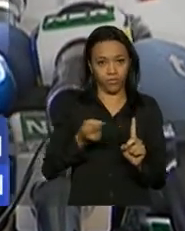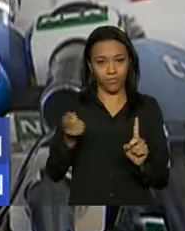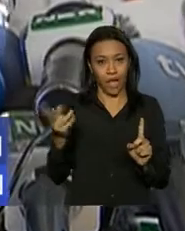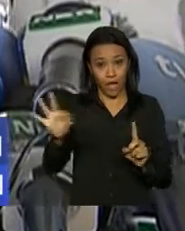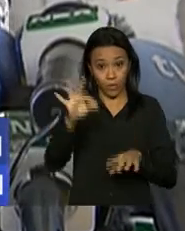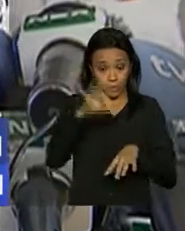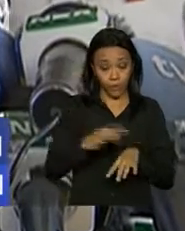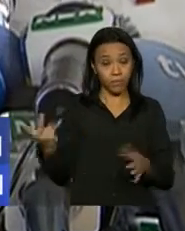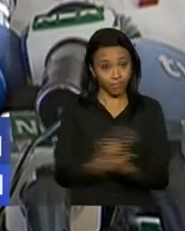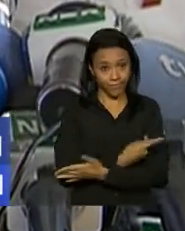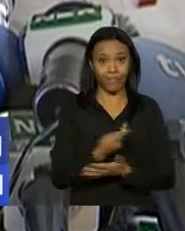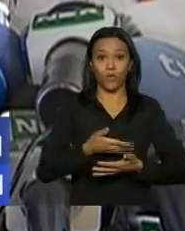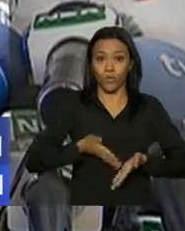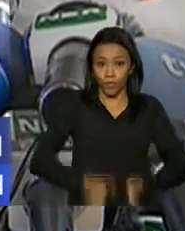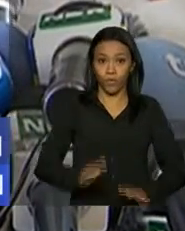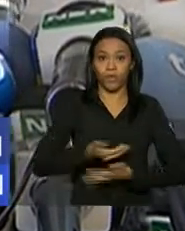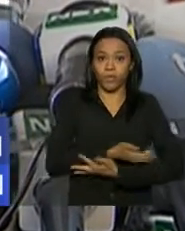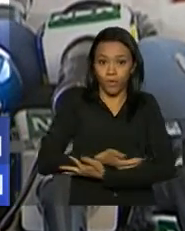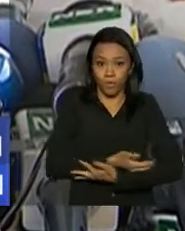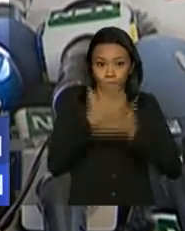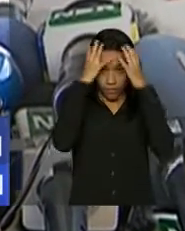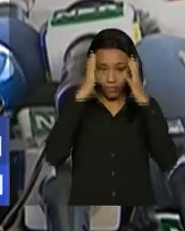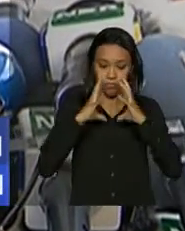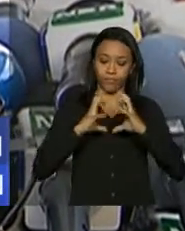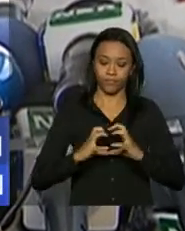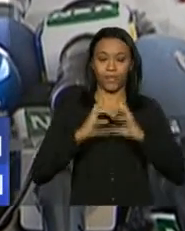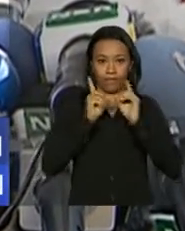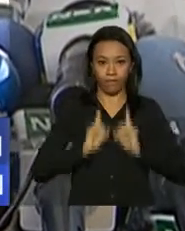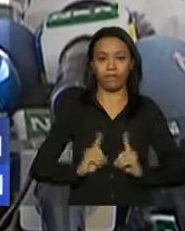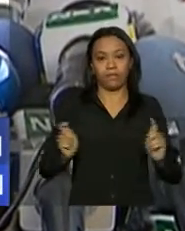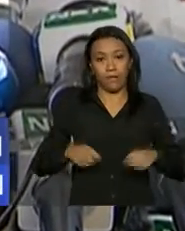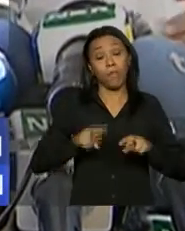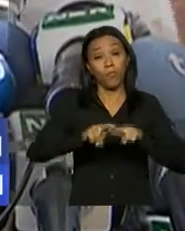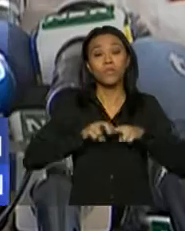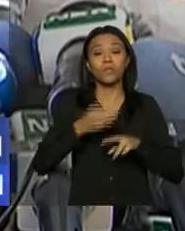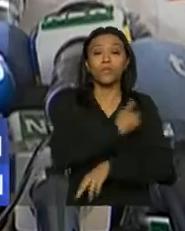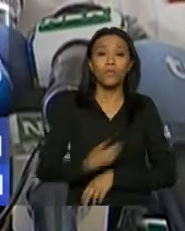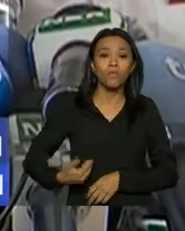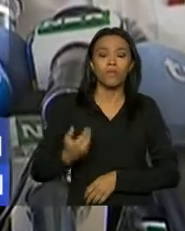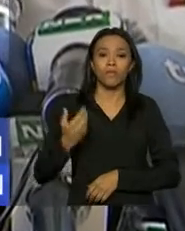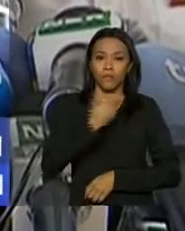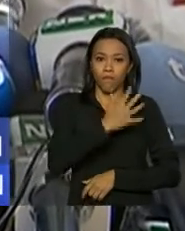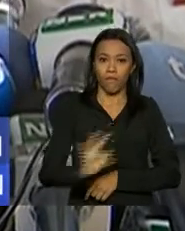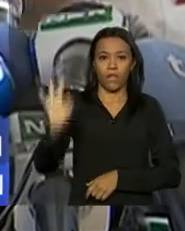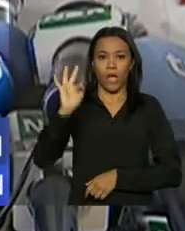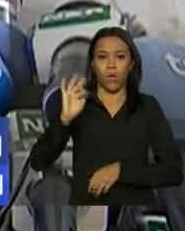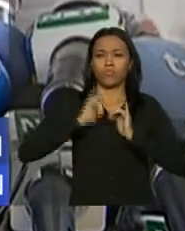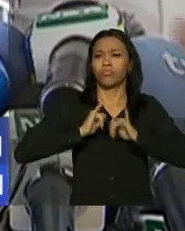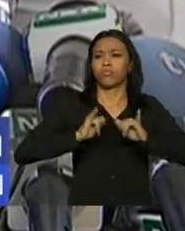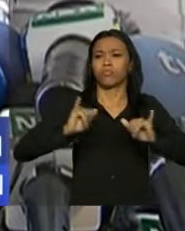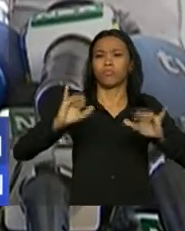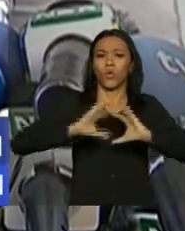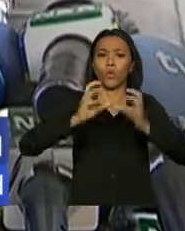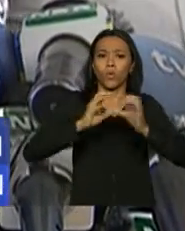possibilidade da microcefalia. Por isso que o governo federal está fazendo hoje uma campanha nacional essa campanha nacional, ela tem